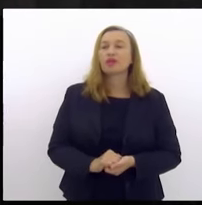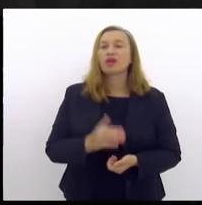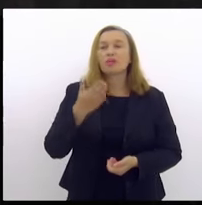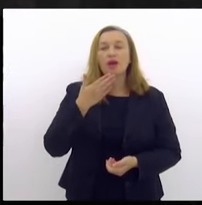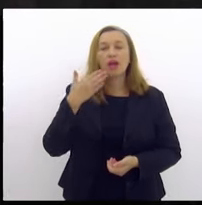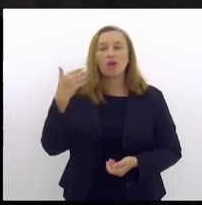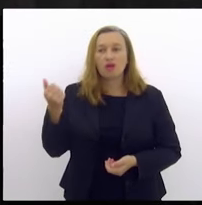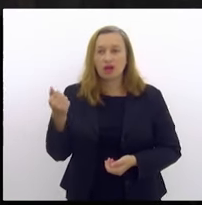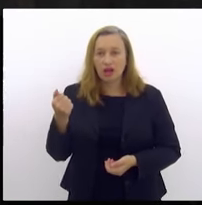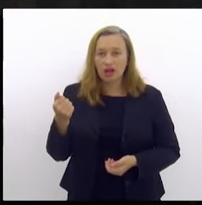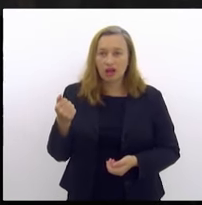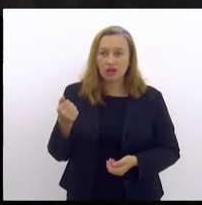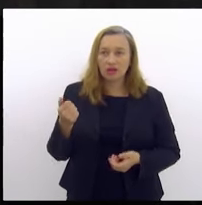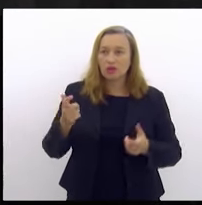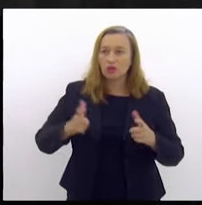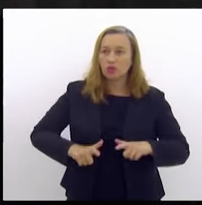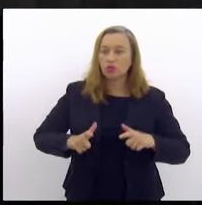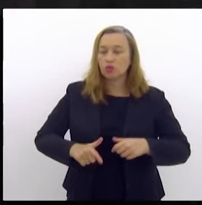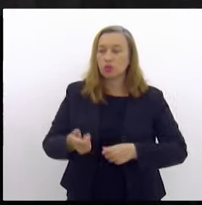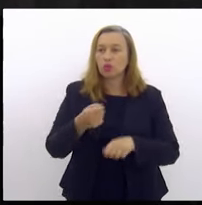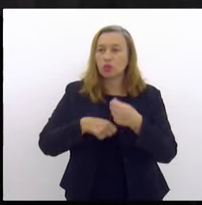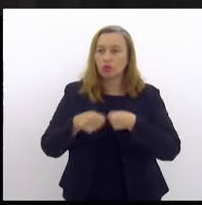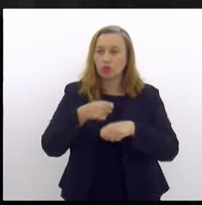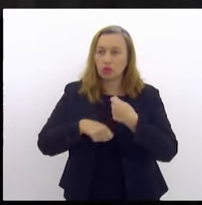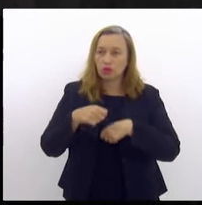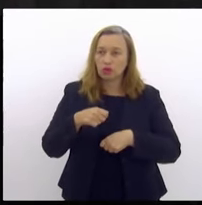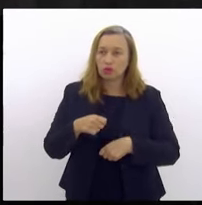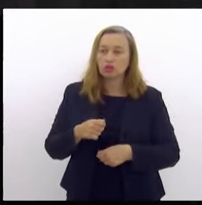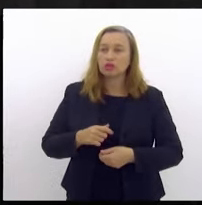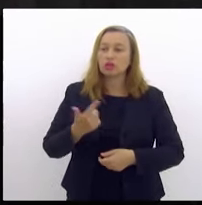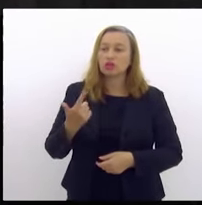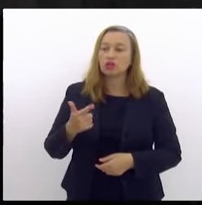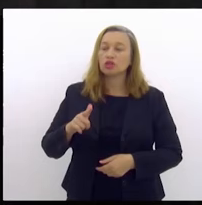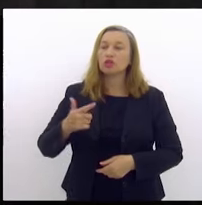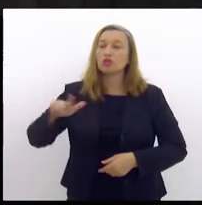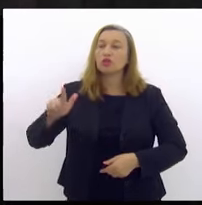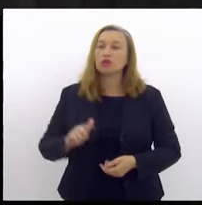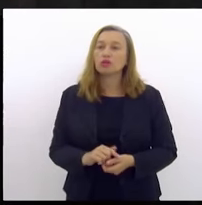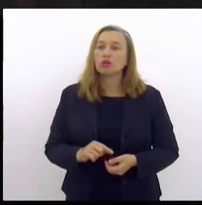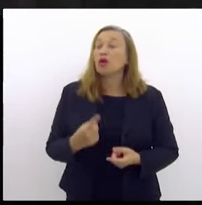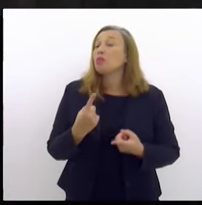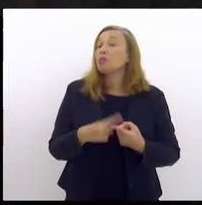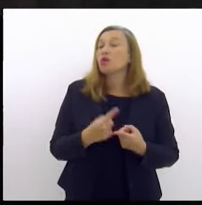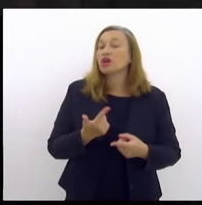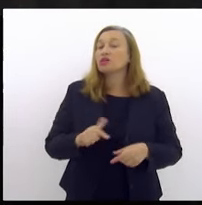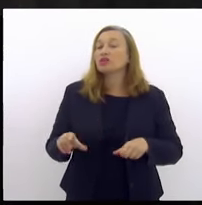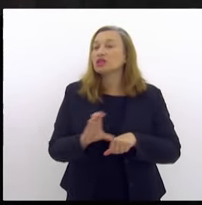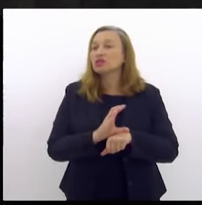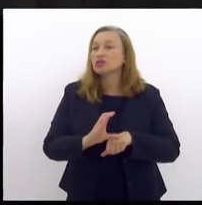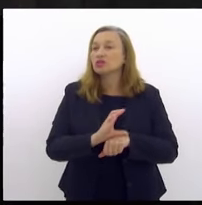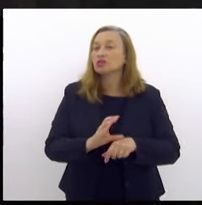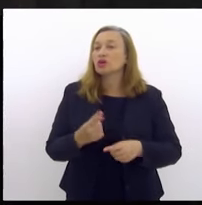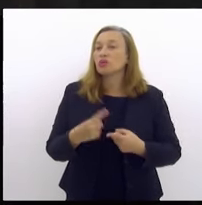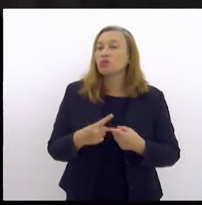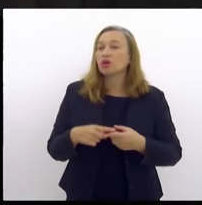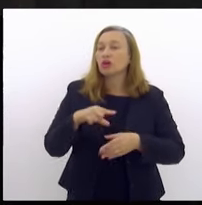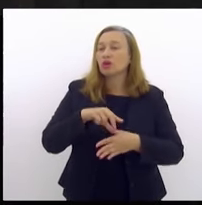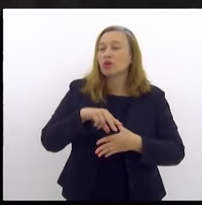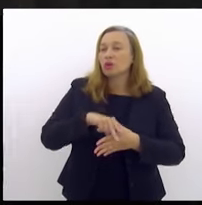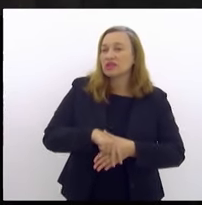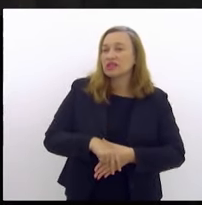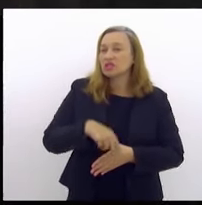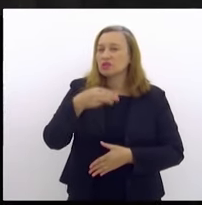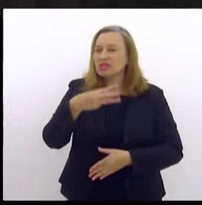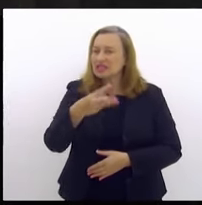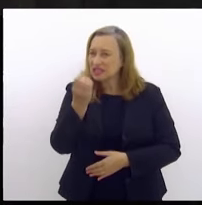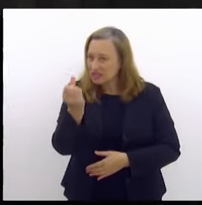melhorar e explorar o espaço econômico, etc, etc. Mas por que que é inconstitucional? O inciso